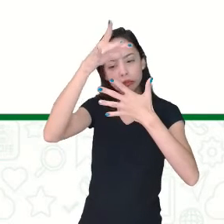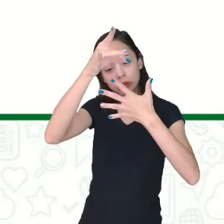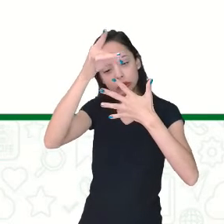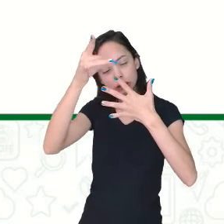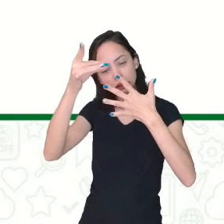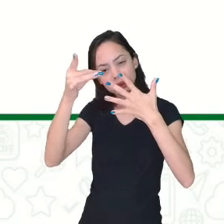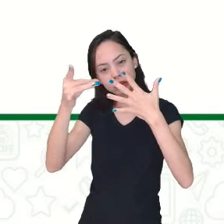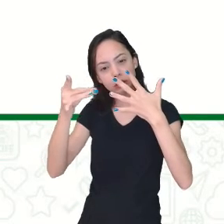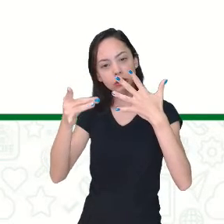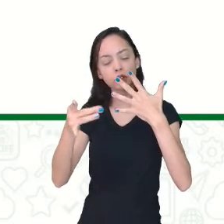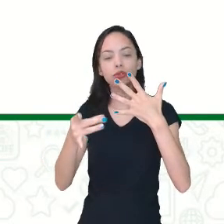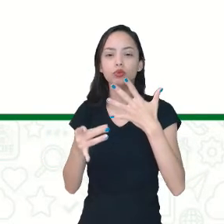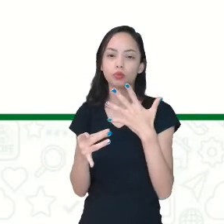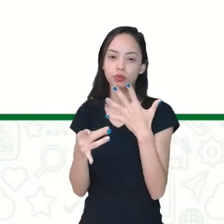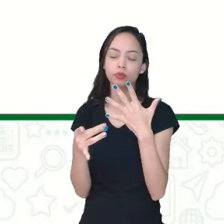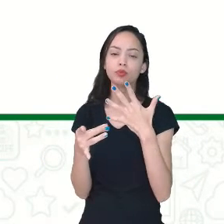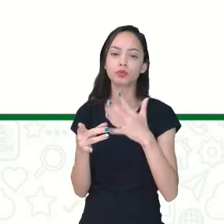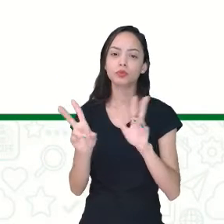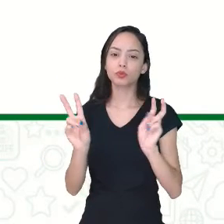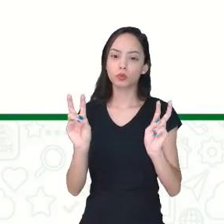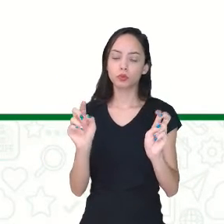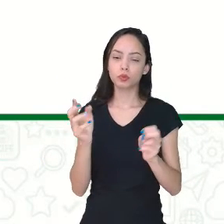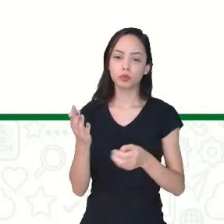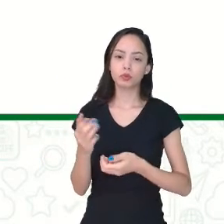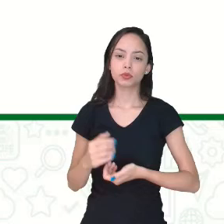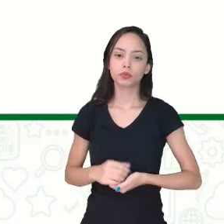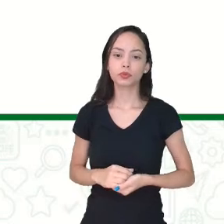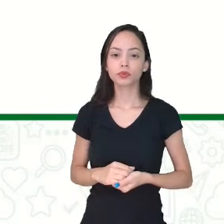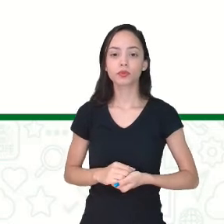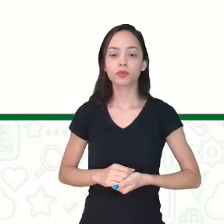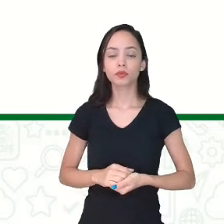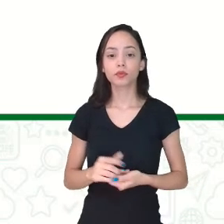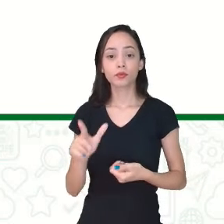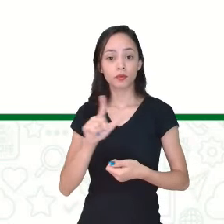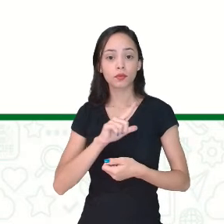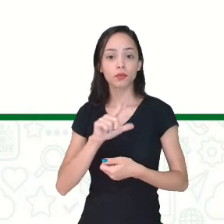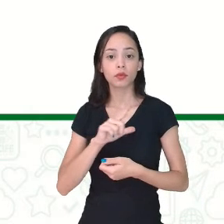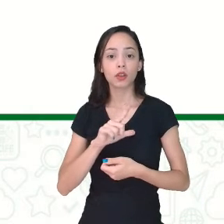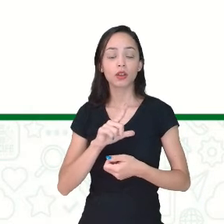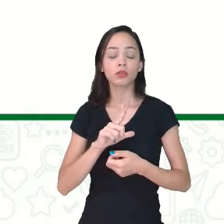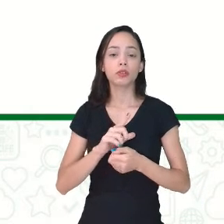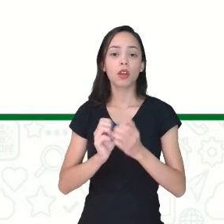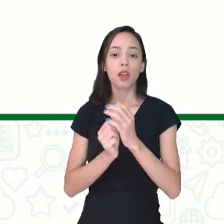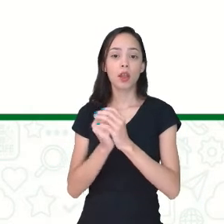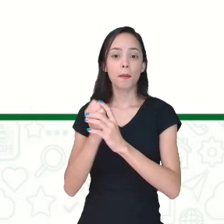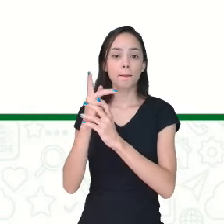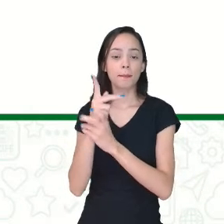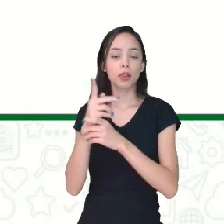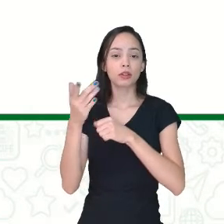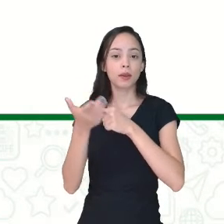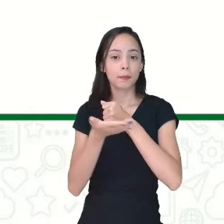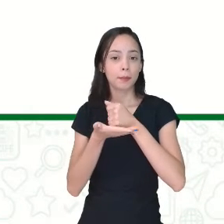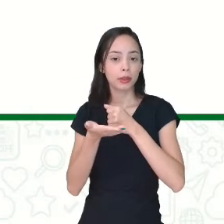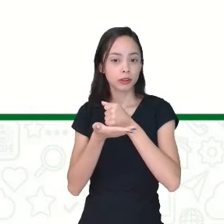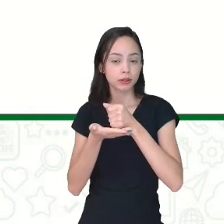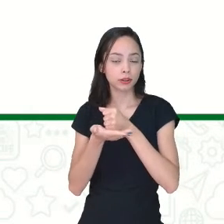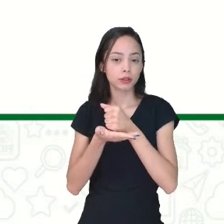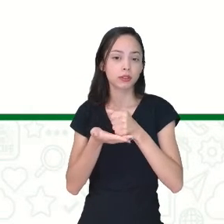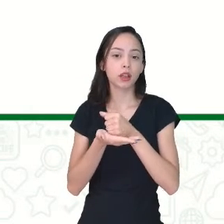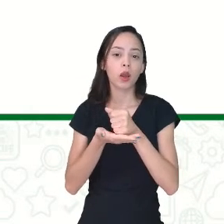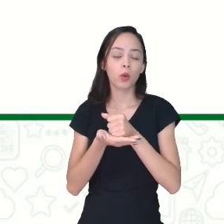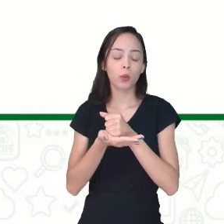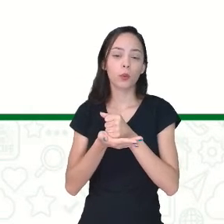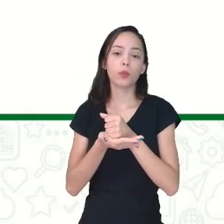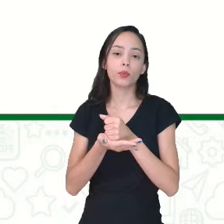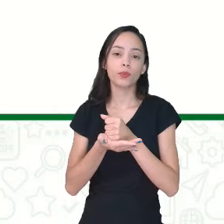com as particularidades desse tema. Então, temos plantas medicinais. Quem sabe mexer com plantas medicinais sabe que as plantas